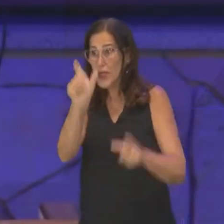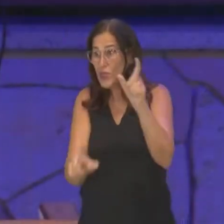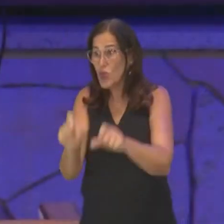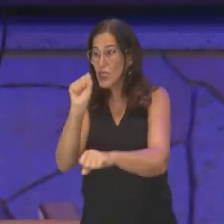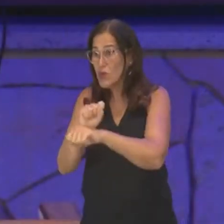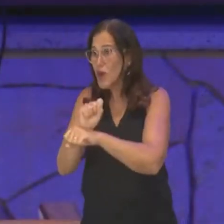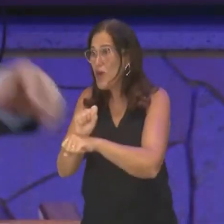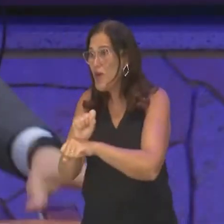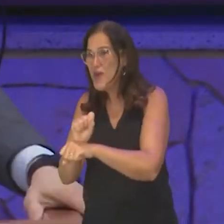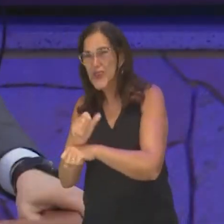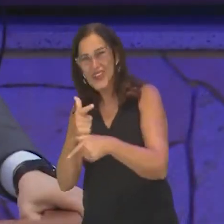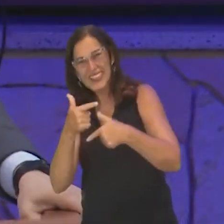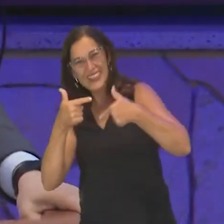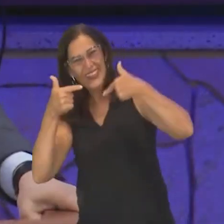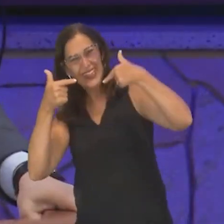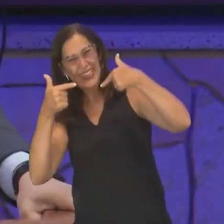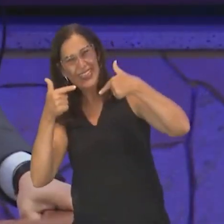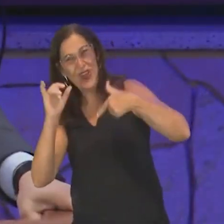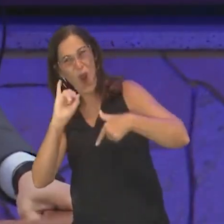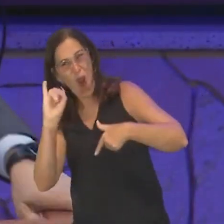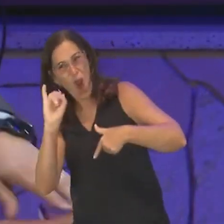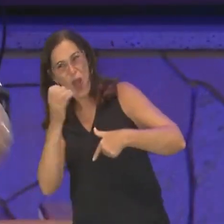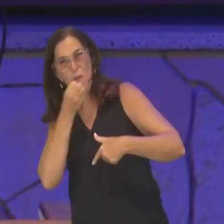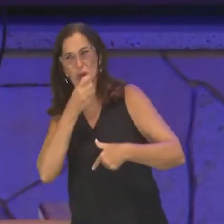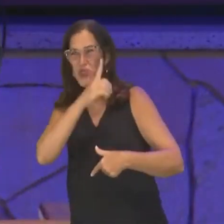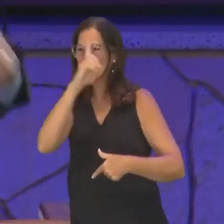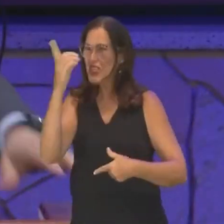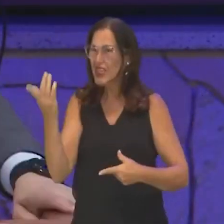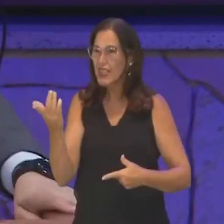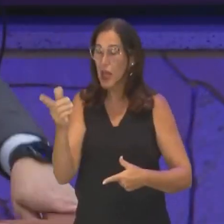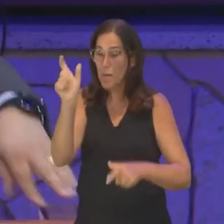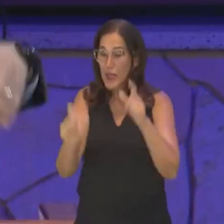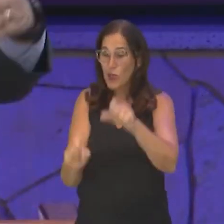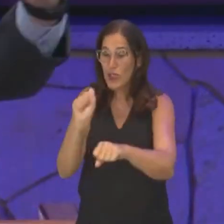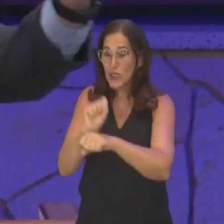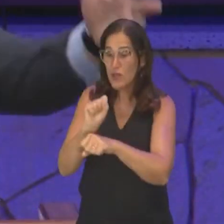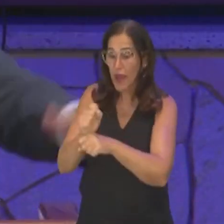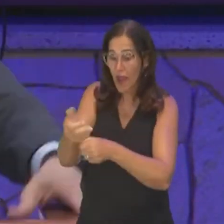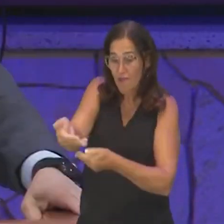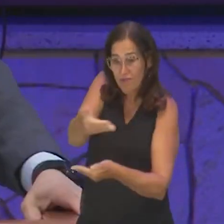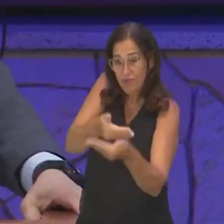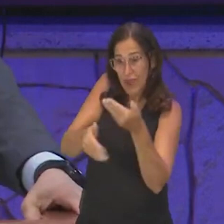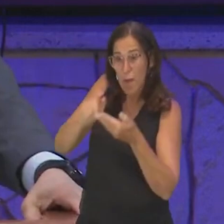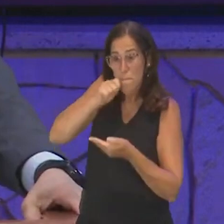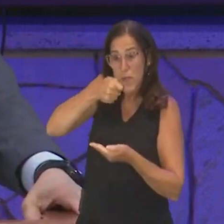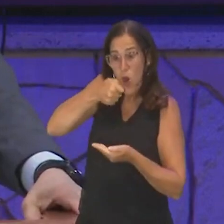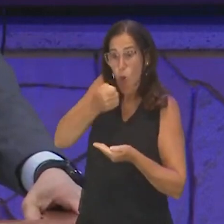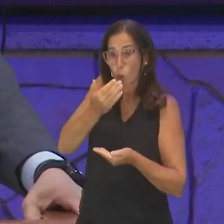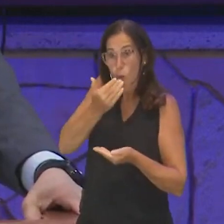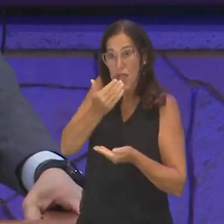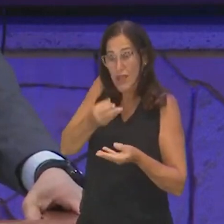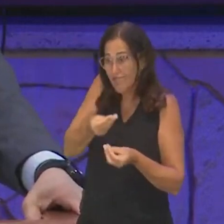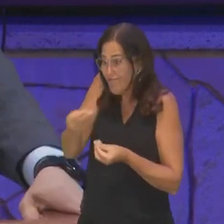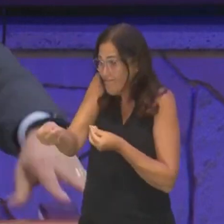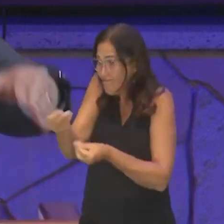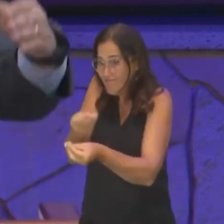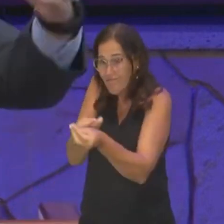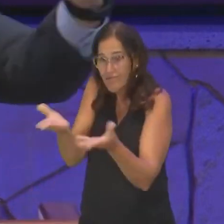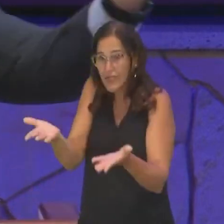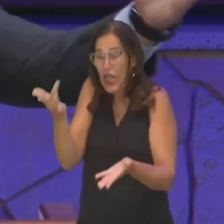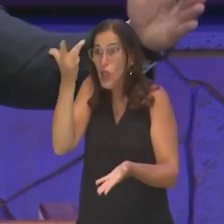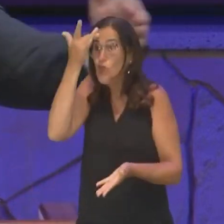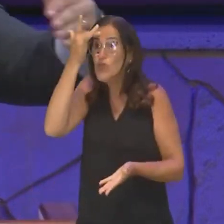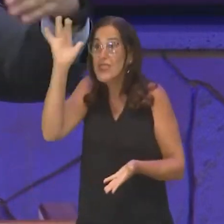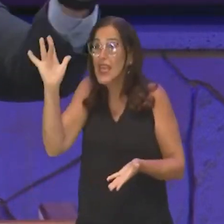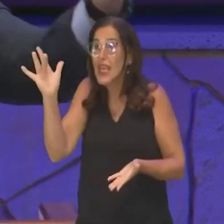bom dia, um sorriso. Há pessoas esperando o repartir de um pão. Eu não sei